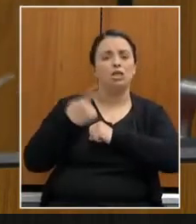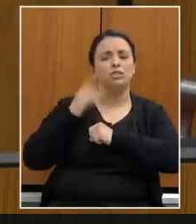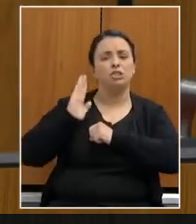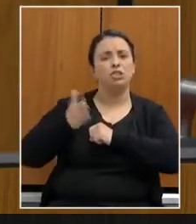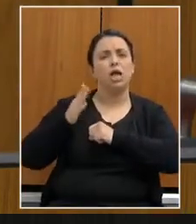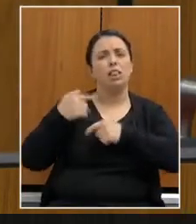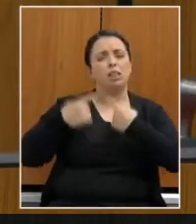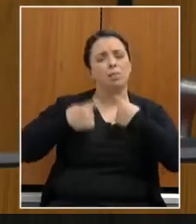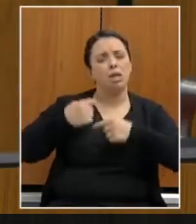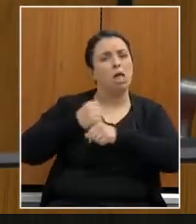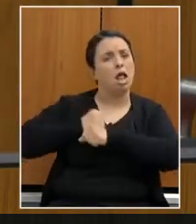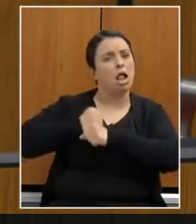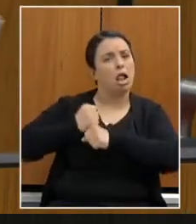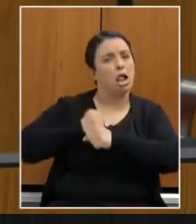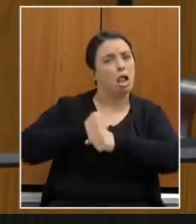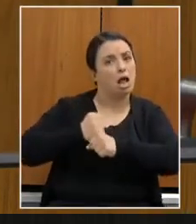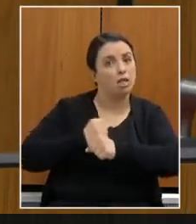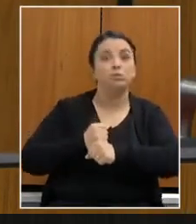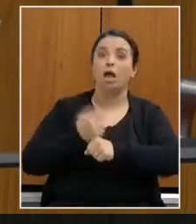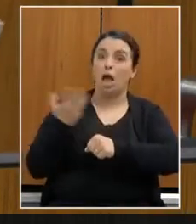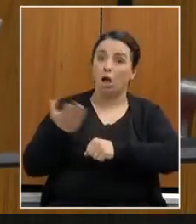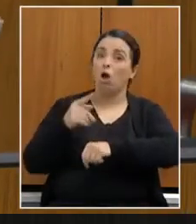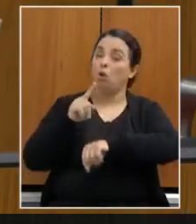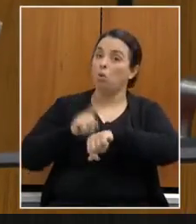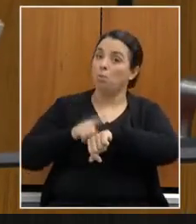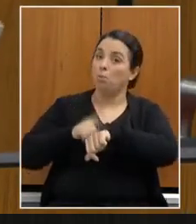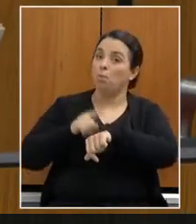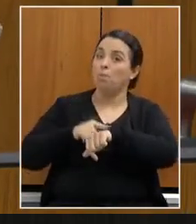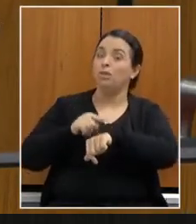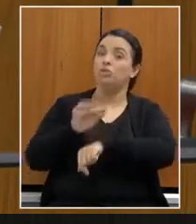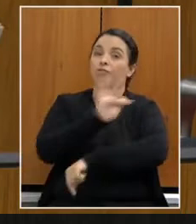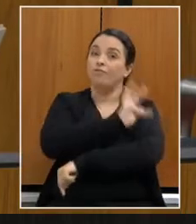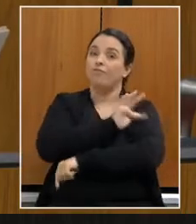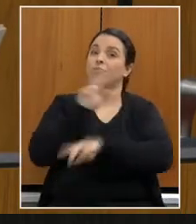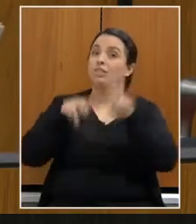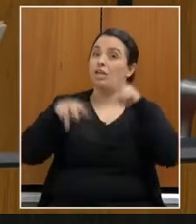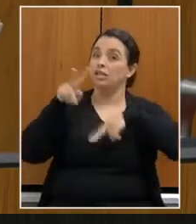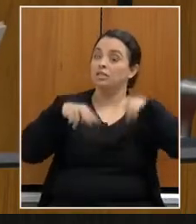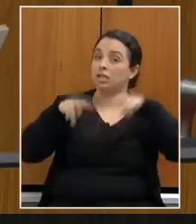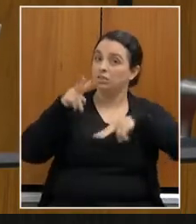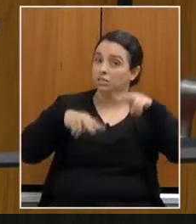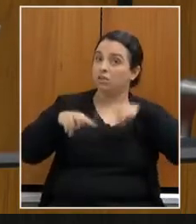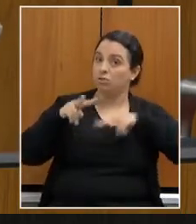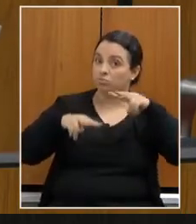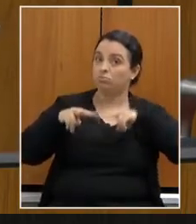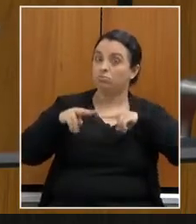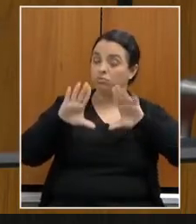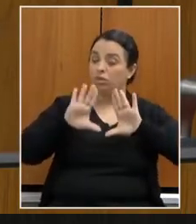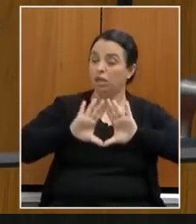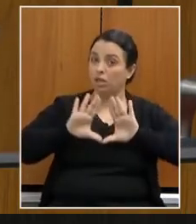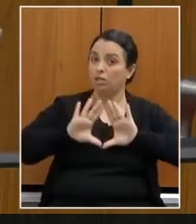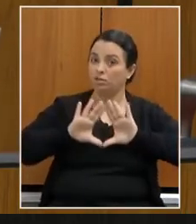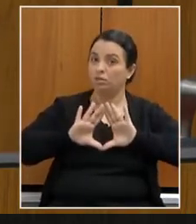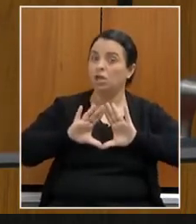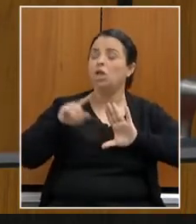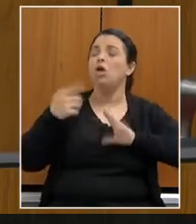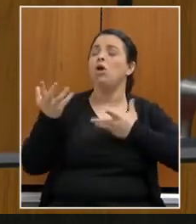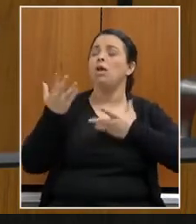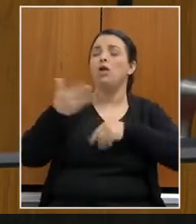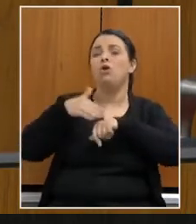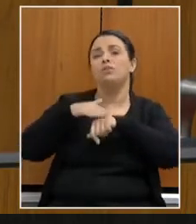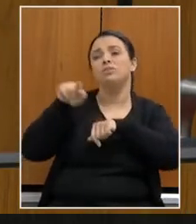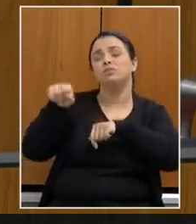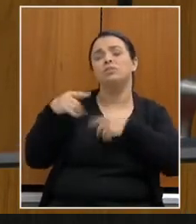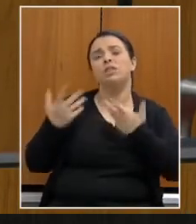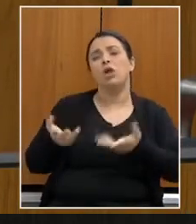momento de fiscalização do poder legislativo né uma prerrogativa constitucional eu queria que o conversasse um pouco com a gente sobre essa